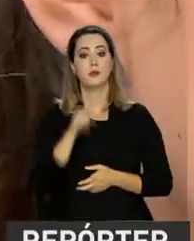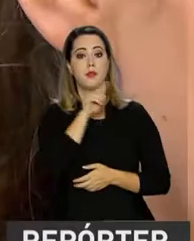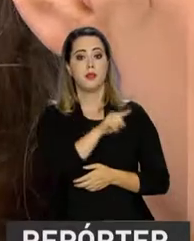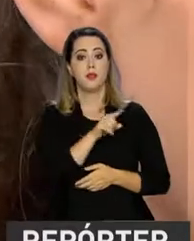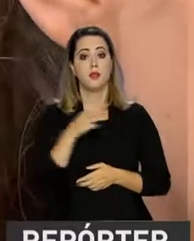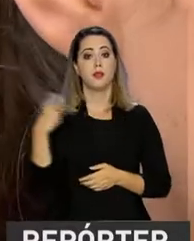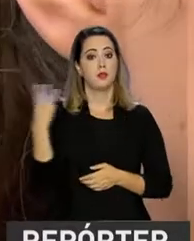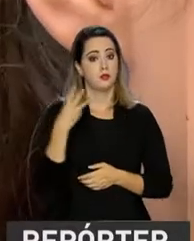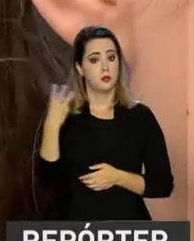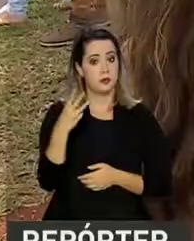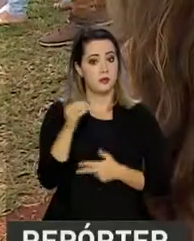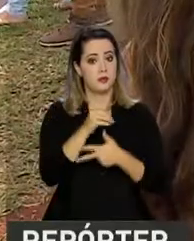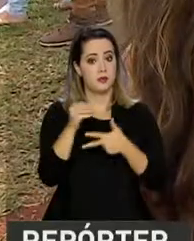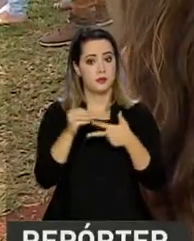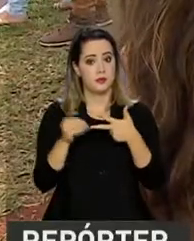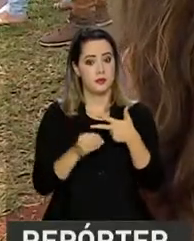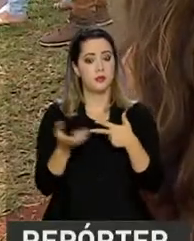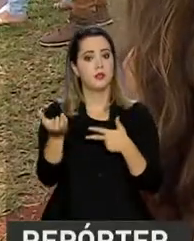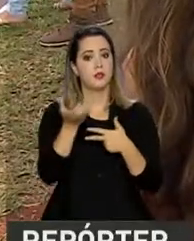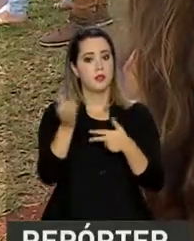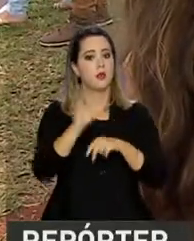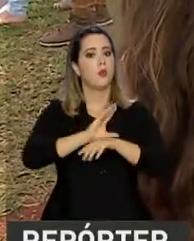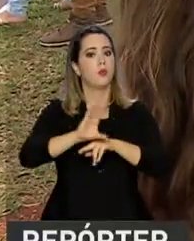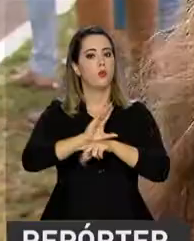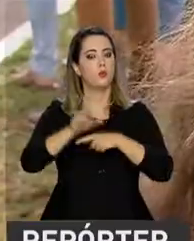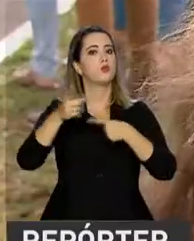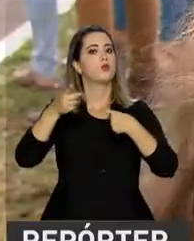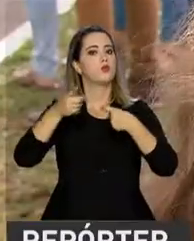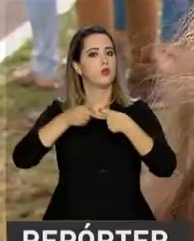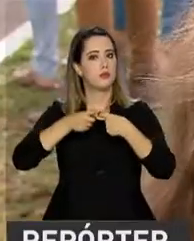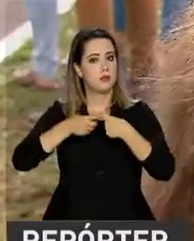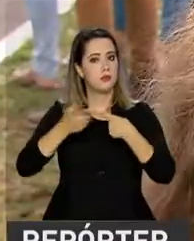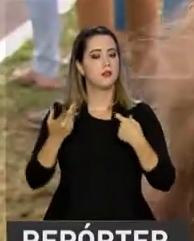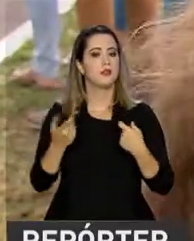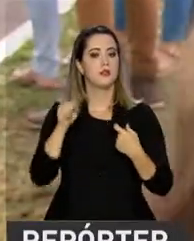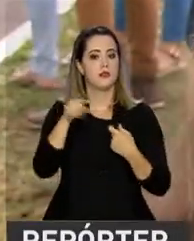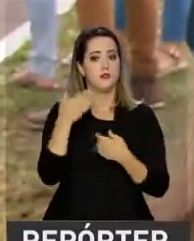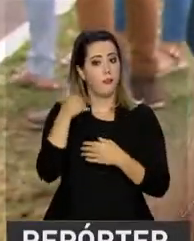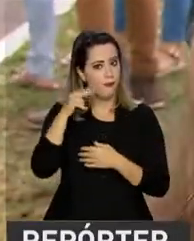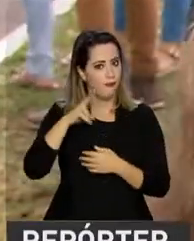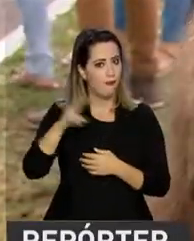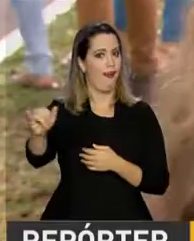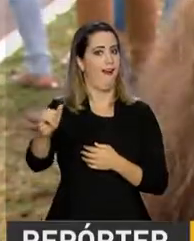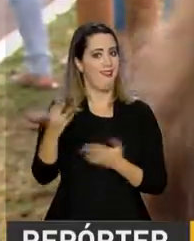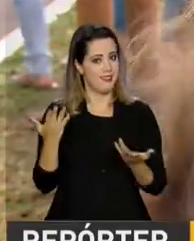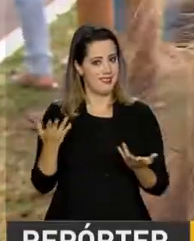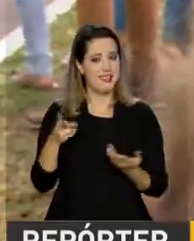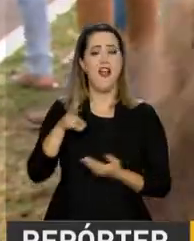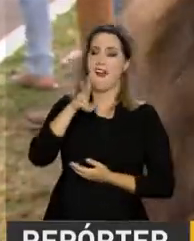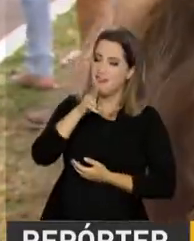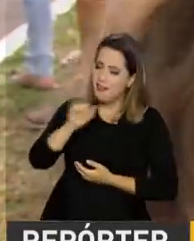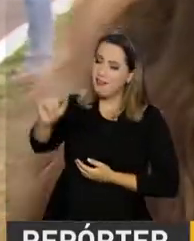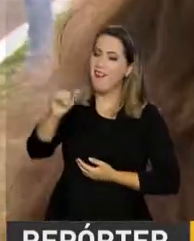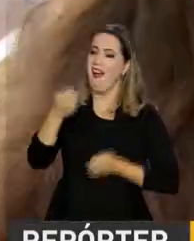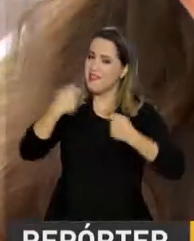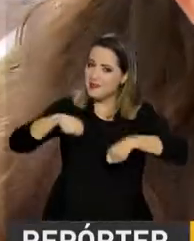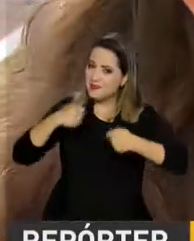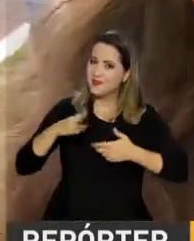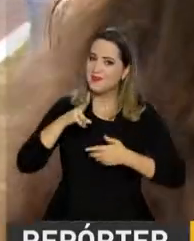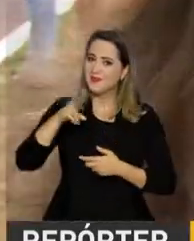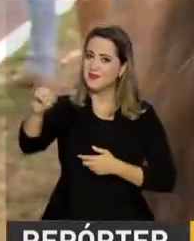está no terceiro e nem quero curso de medicina dessa vez vai a vai tem que uma hora mas